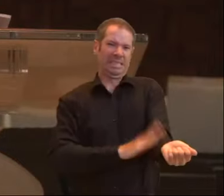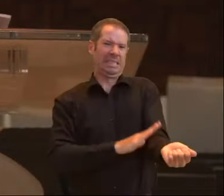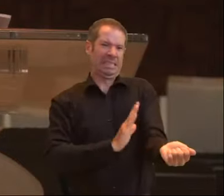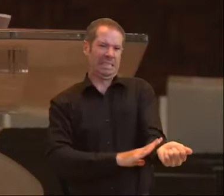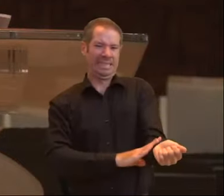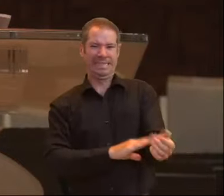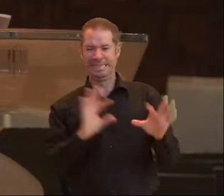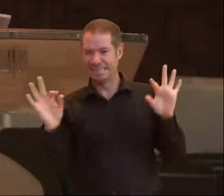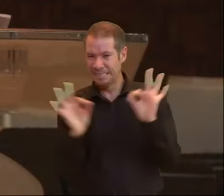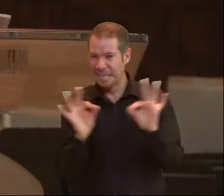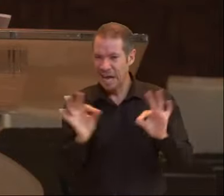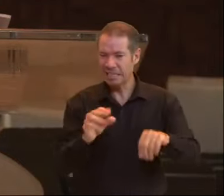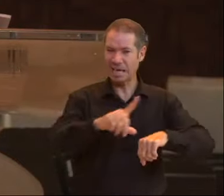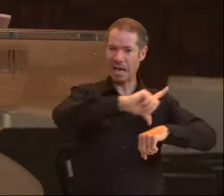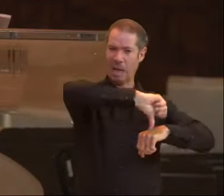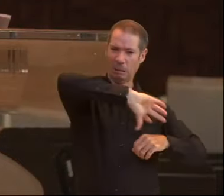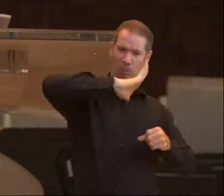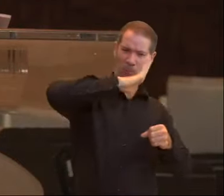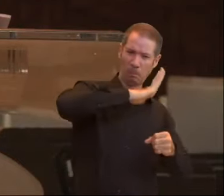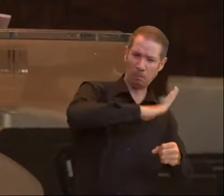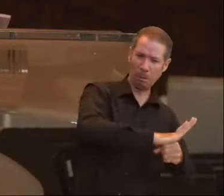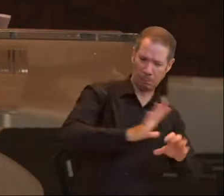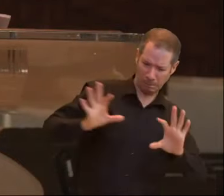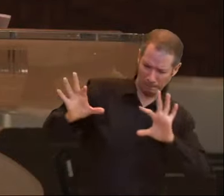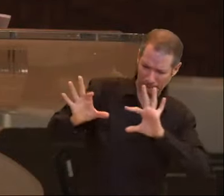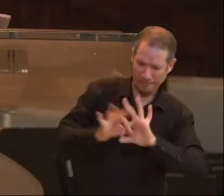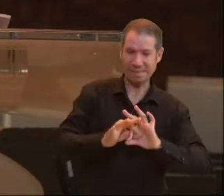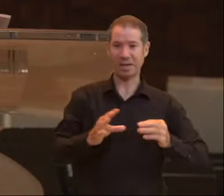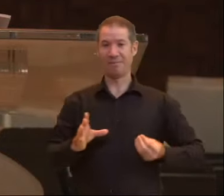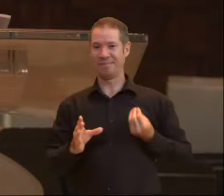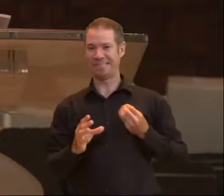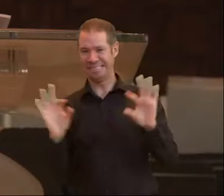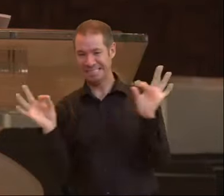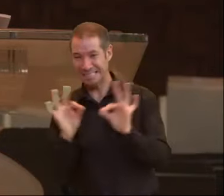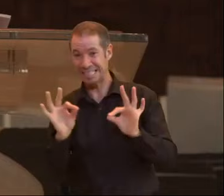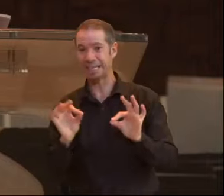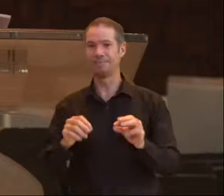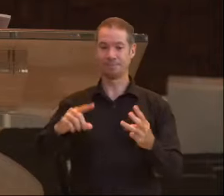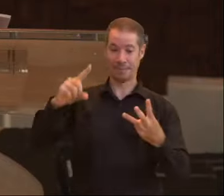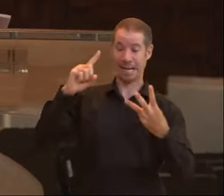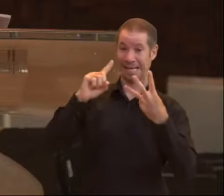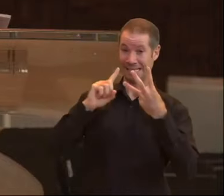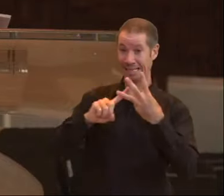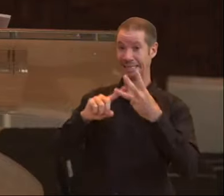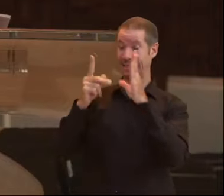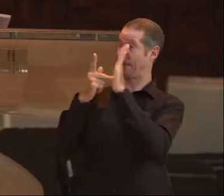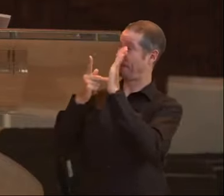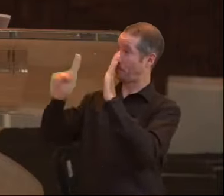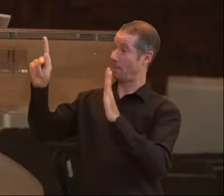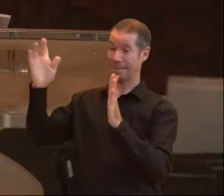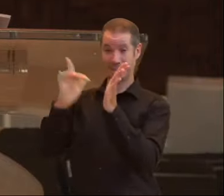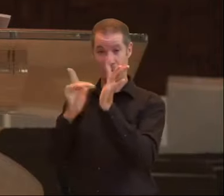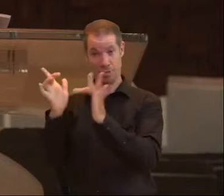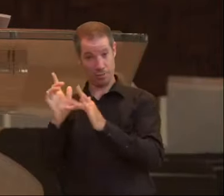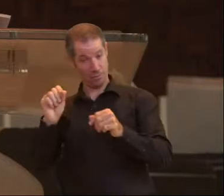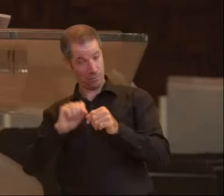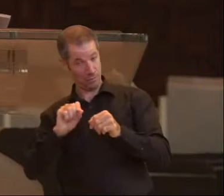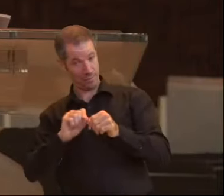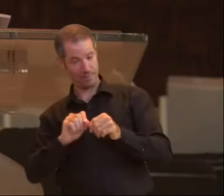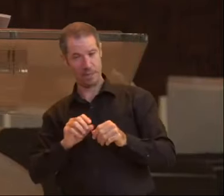que antes te oprimia, que te prendia. Vou correr. E a terceira promessa que Ele faz